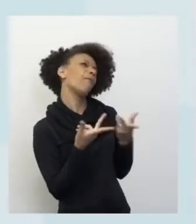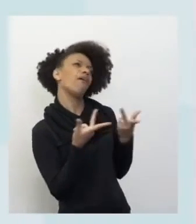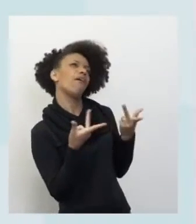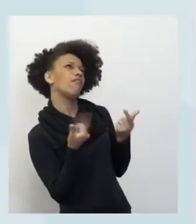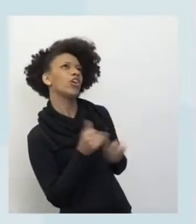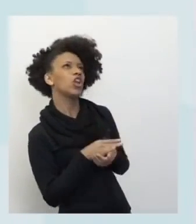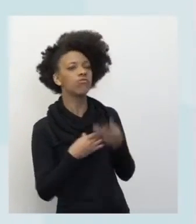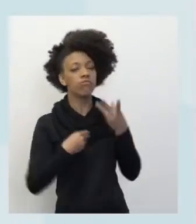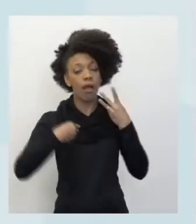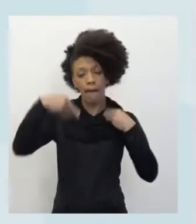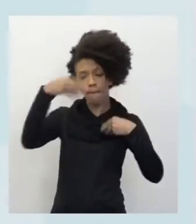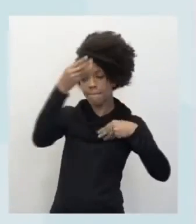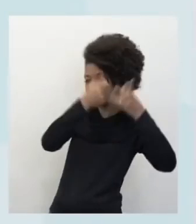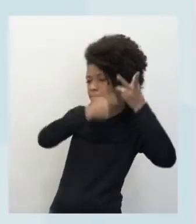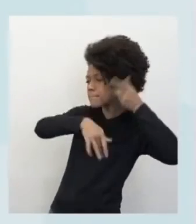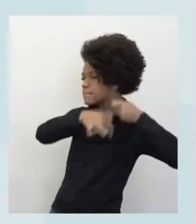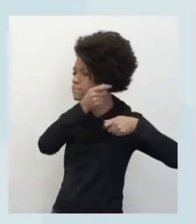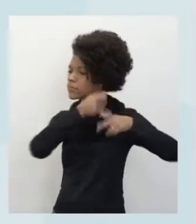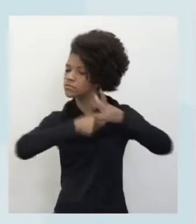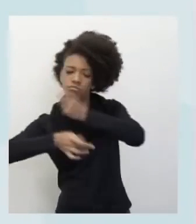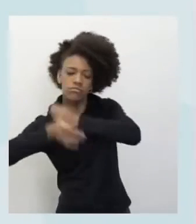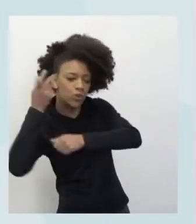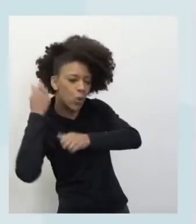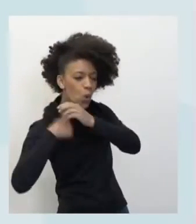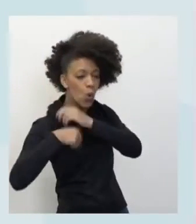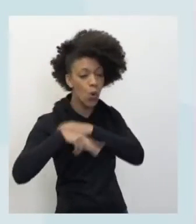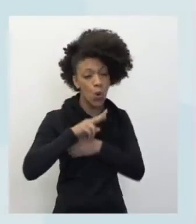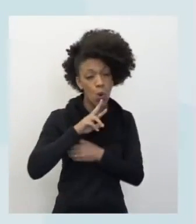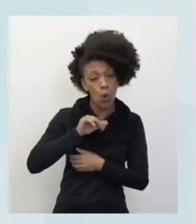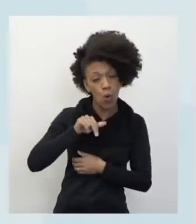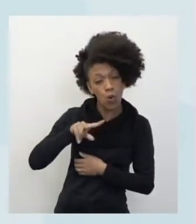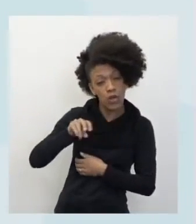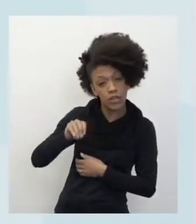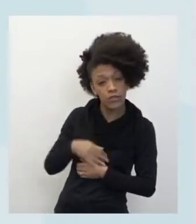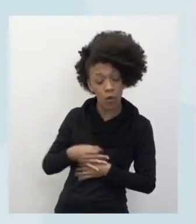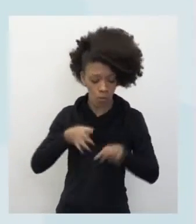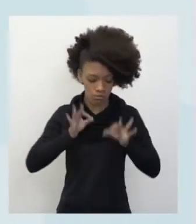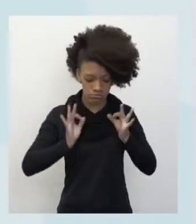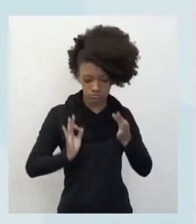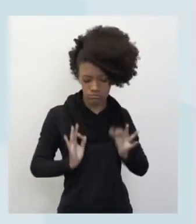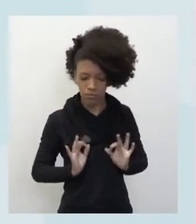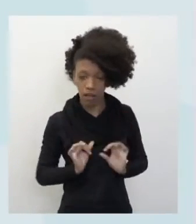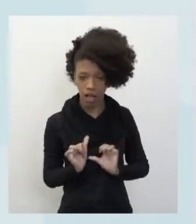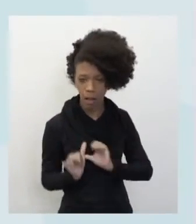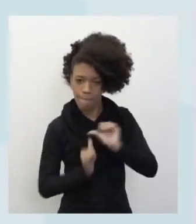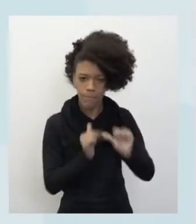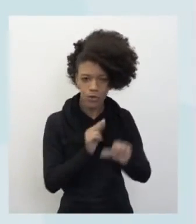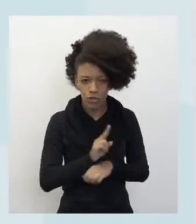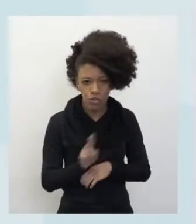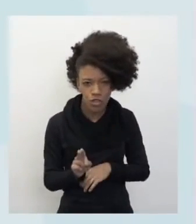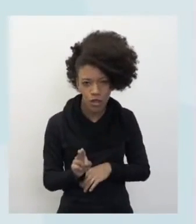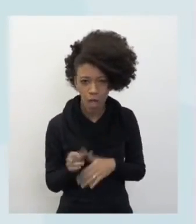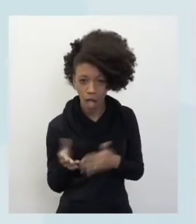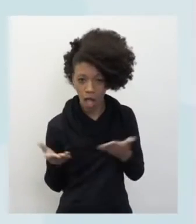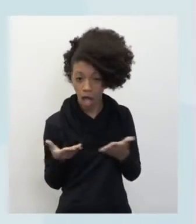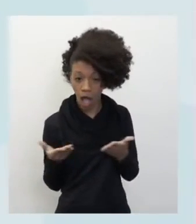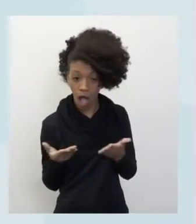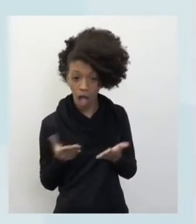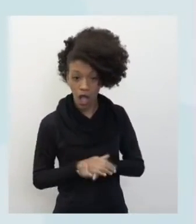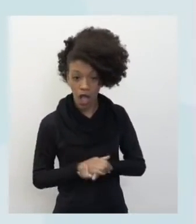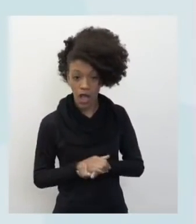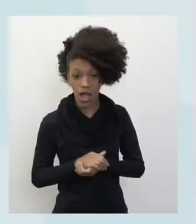os cabelos de ruivo, repaginou as roupas e mudou de nome. Agora